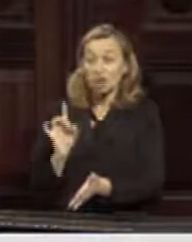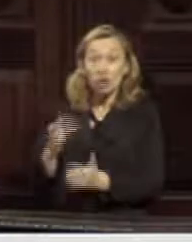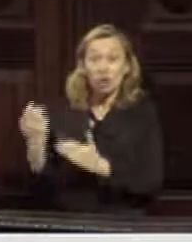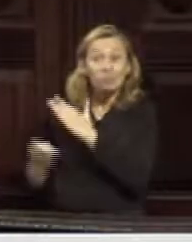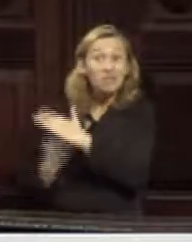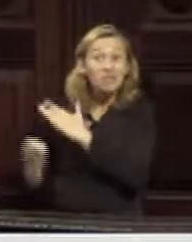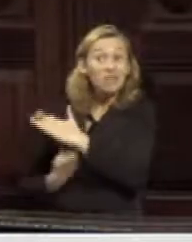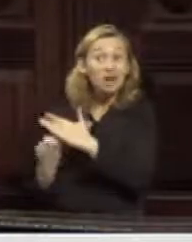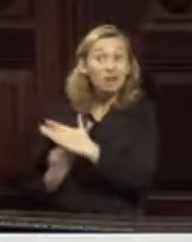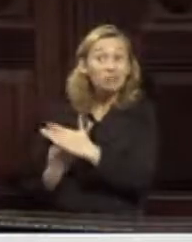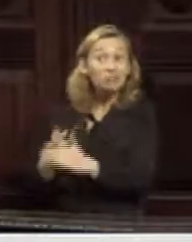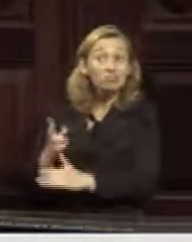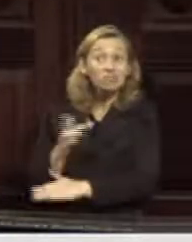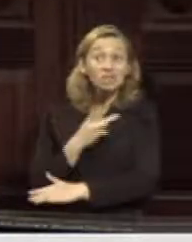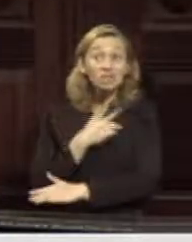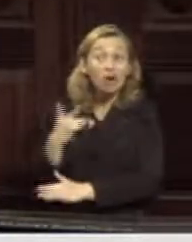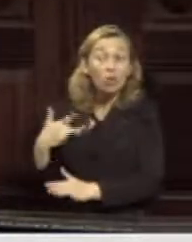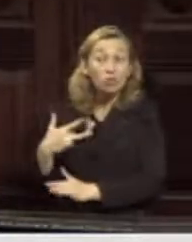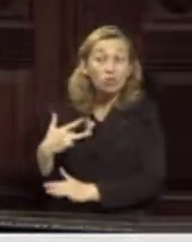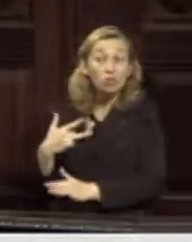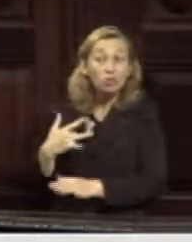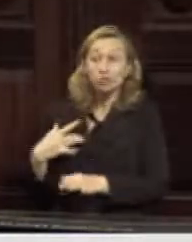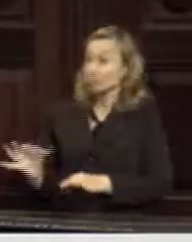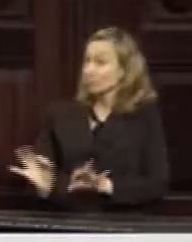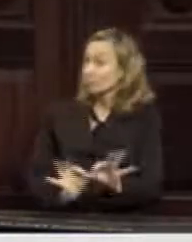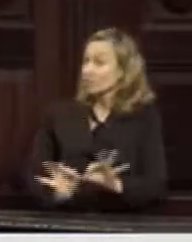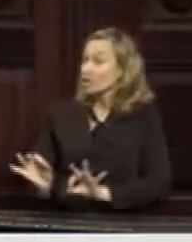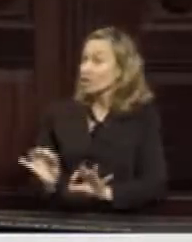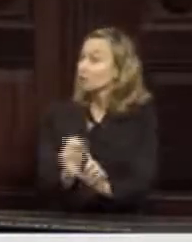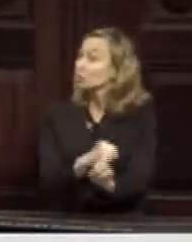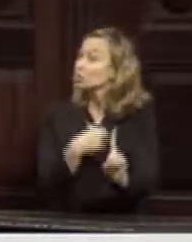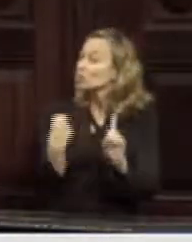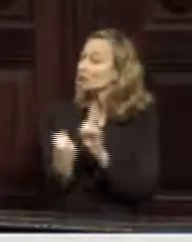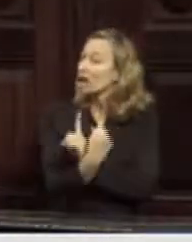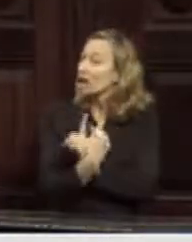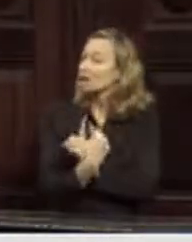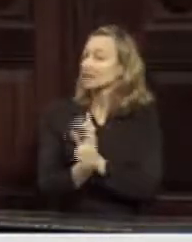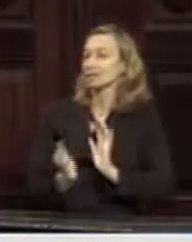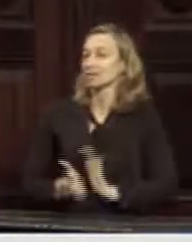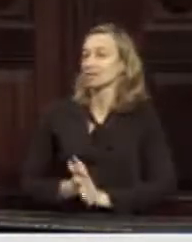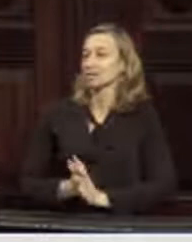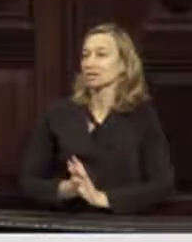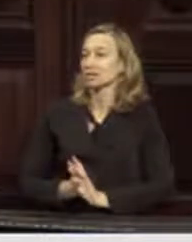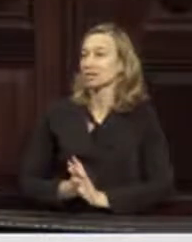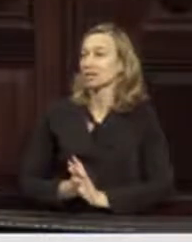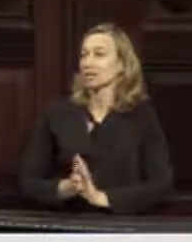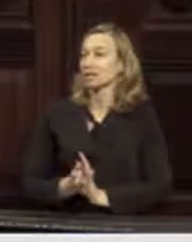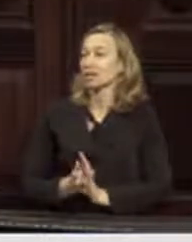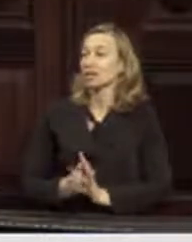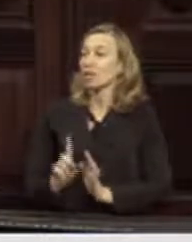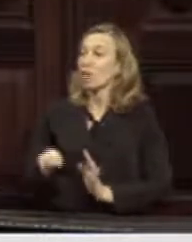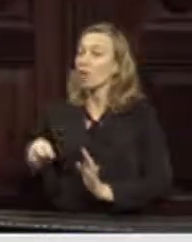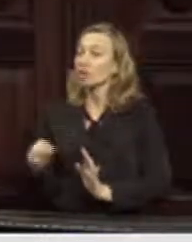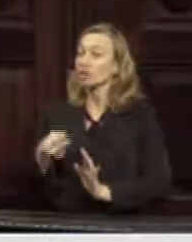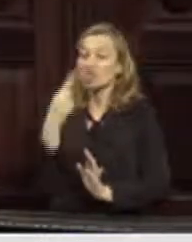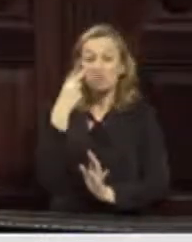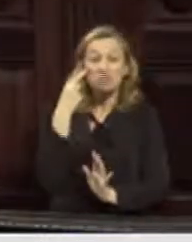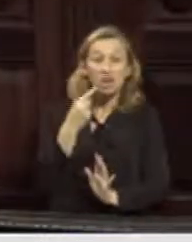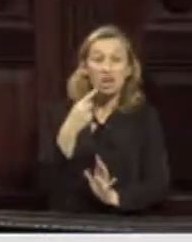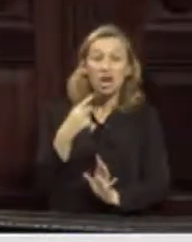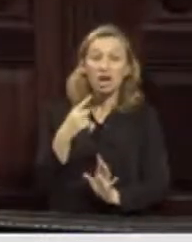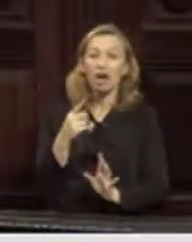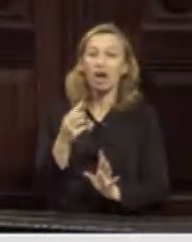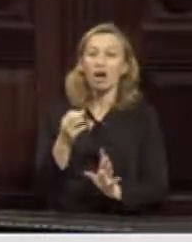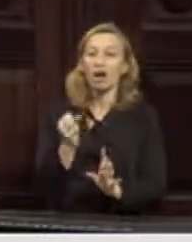da saúde, para com as organizações sociais, para com aqueles que veem na saúde não um